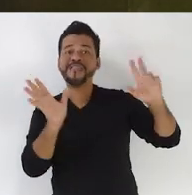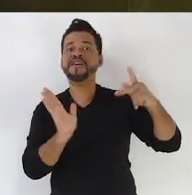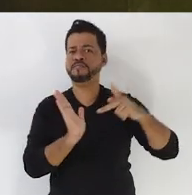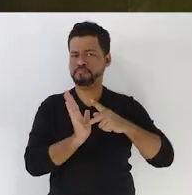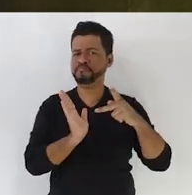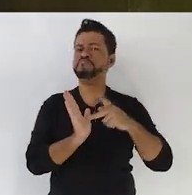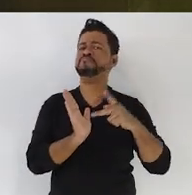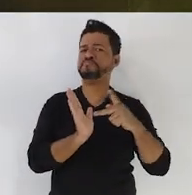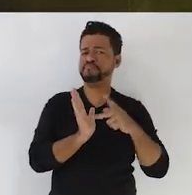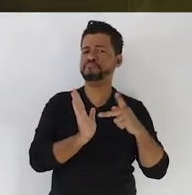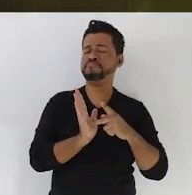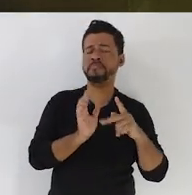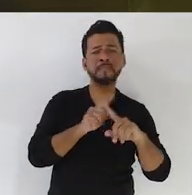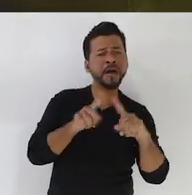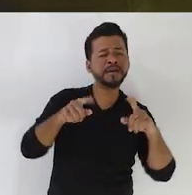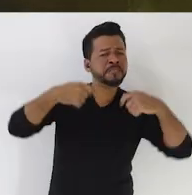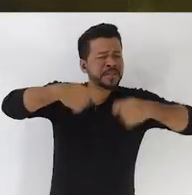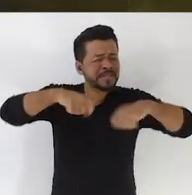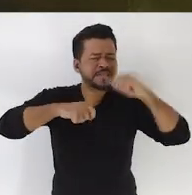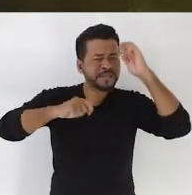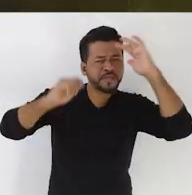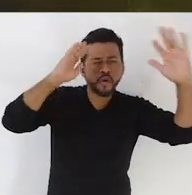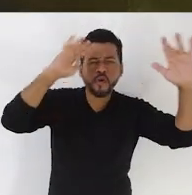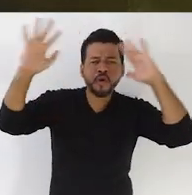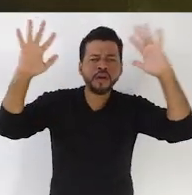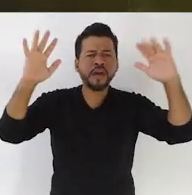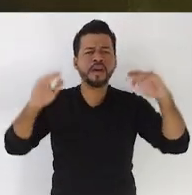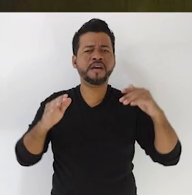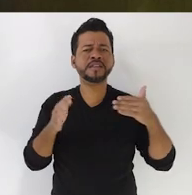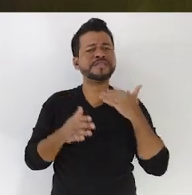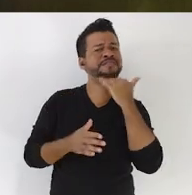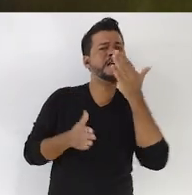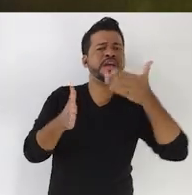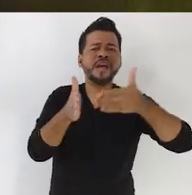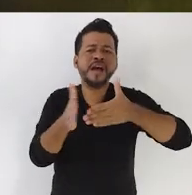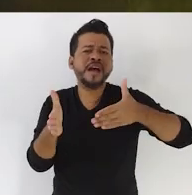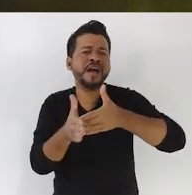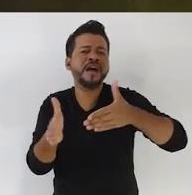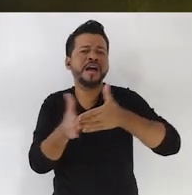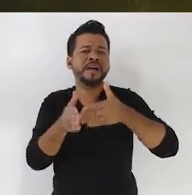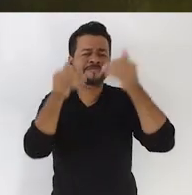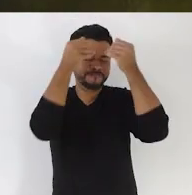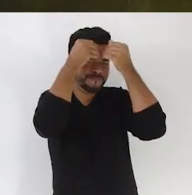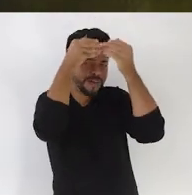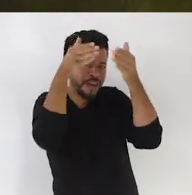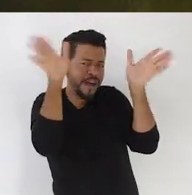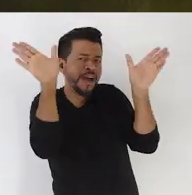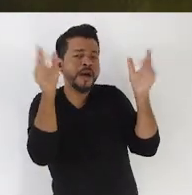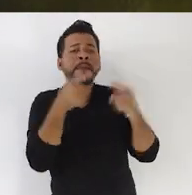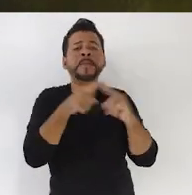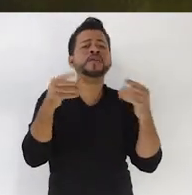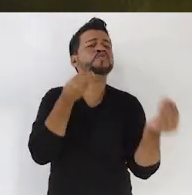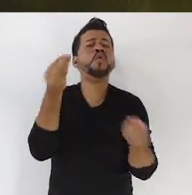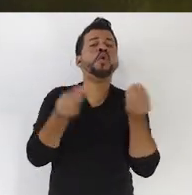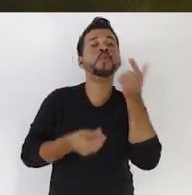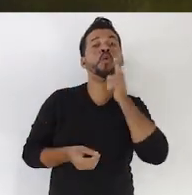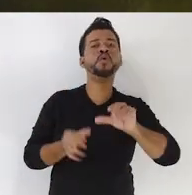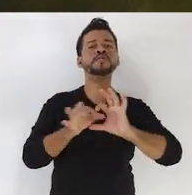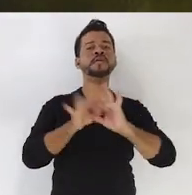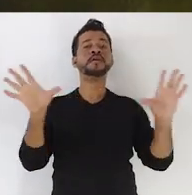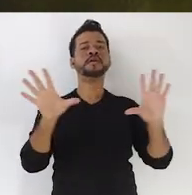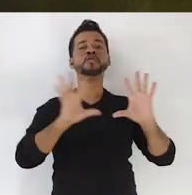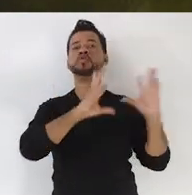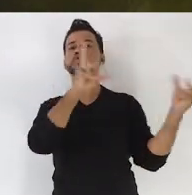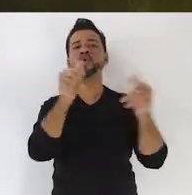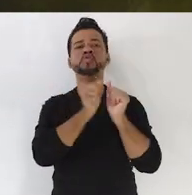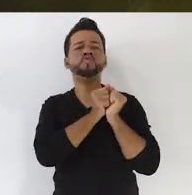nós podemos ver, mas ela só será alcançada com as nossas próprias mãos e diante dos nossos